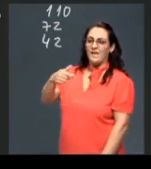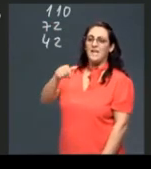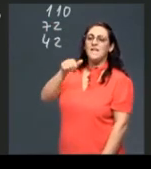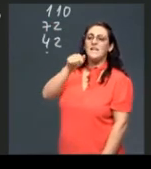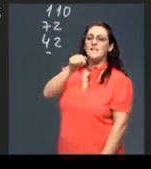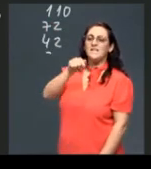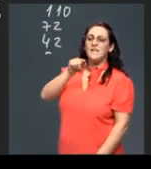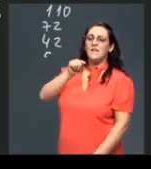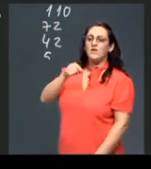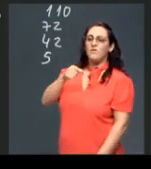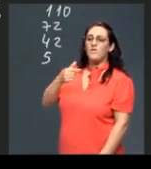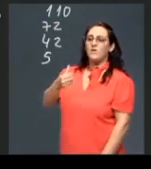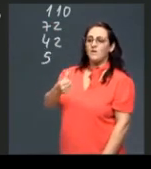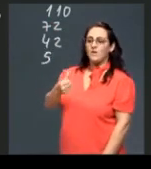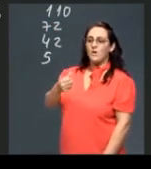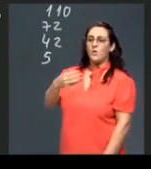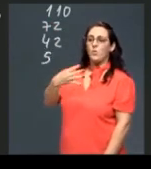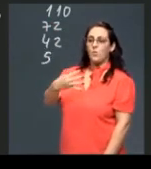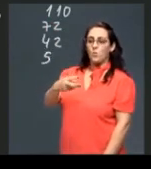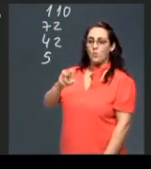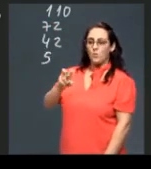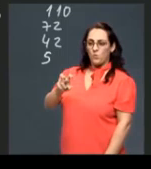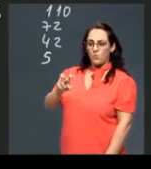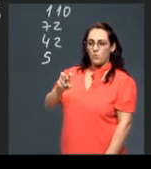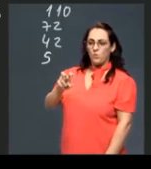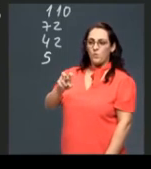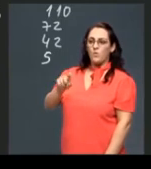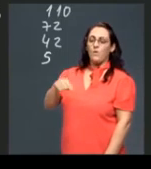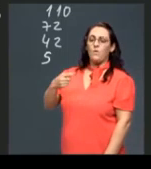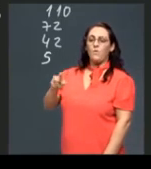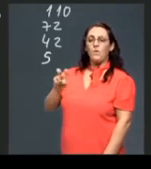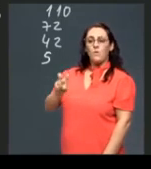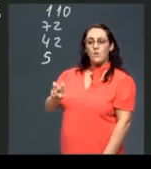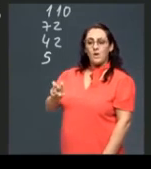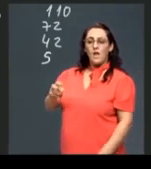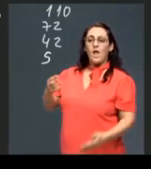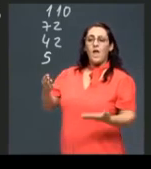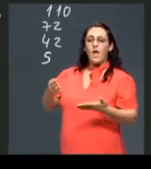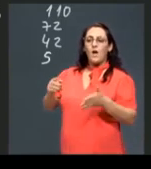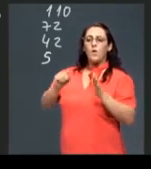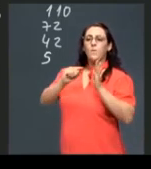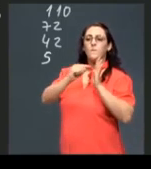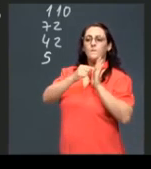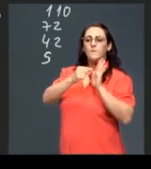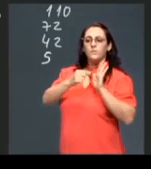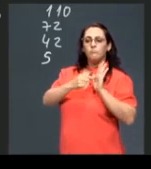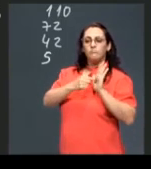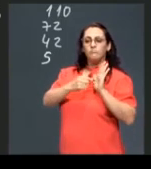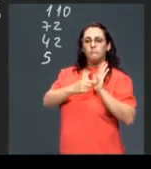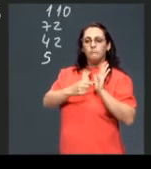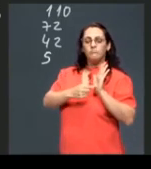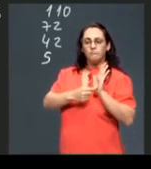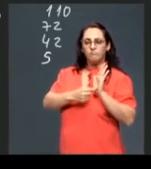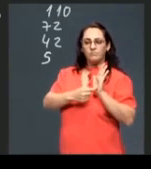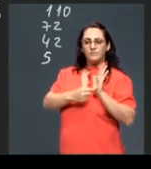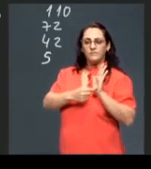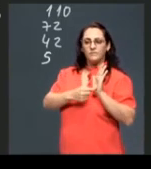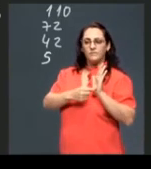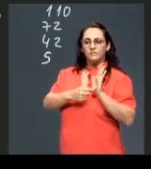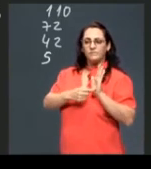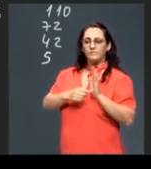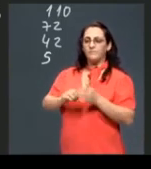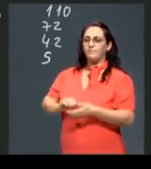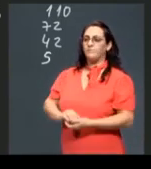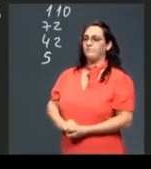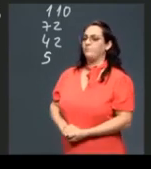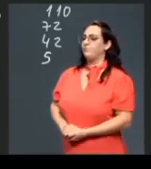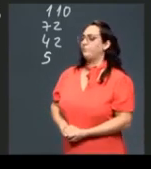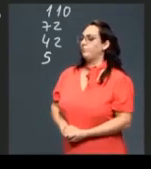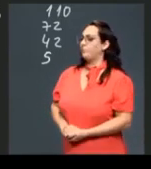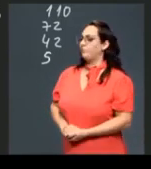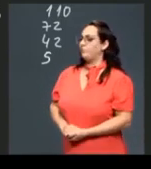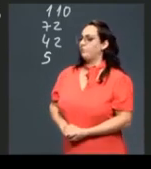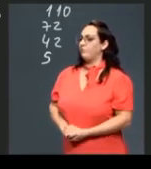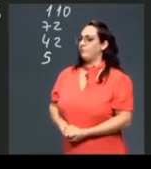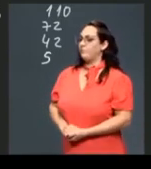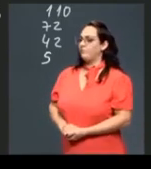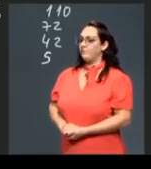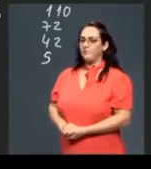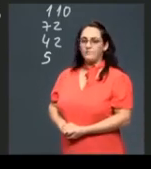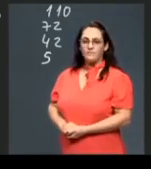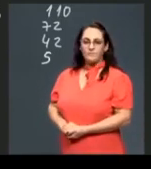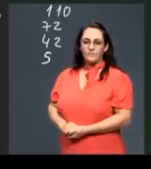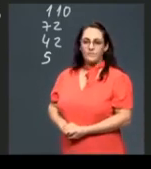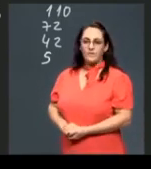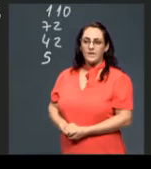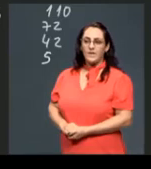42. E o 5. E eu vou multiplicar esses três números agora. Então, vamos começar com 110